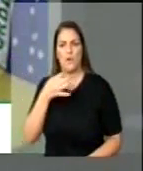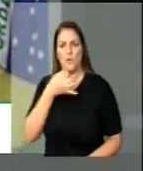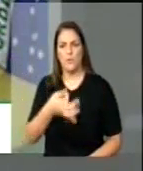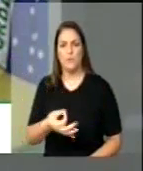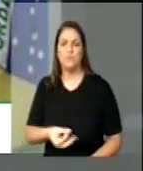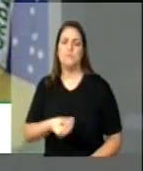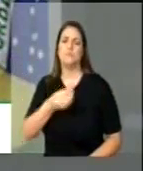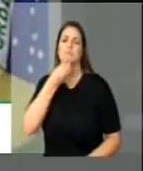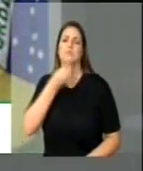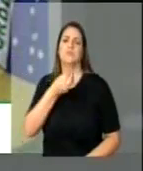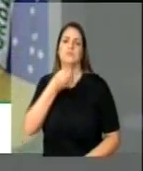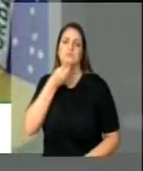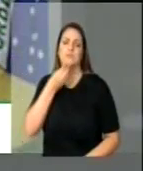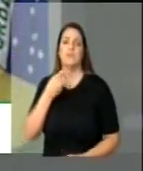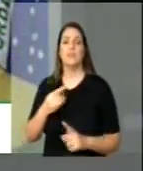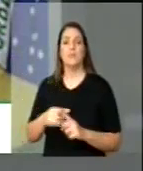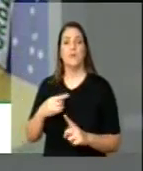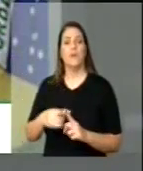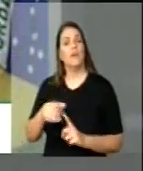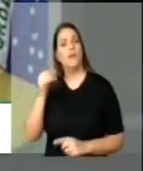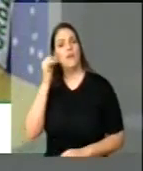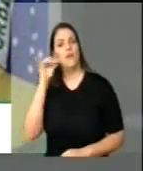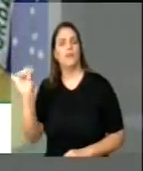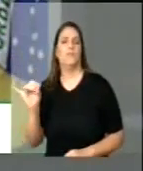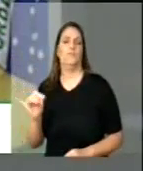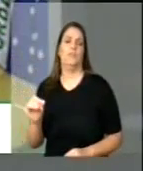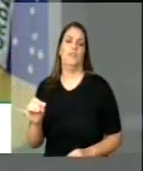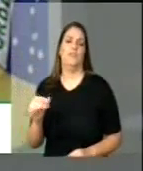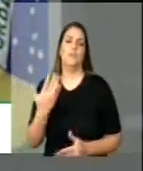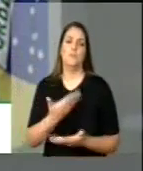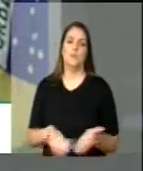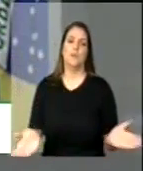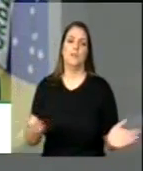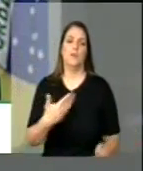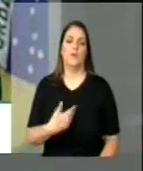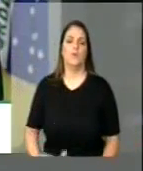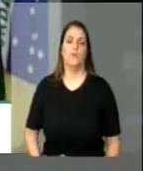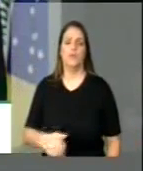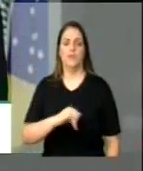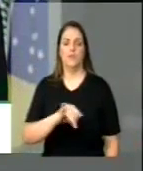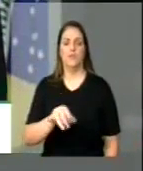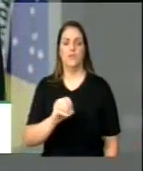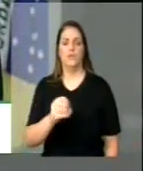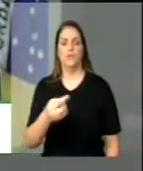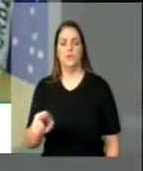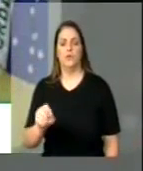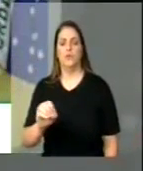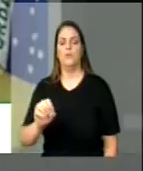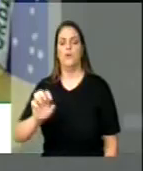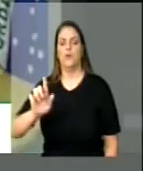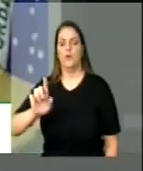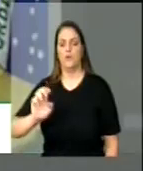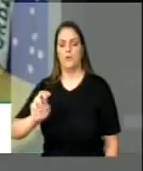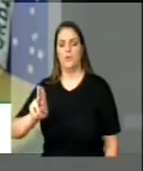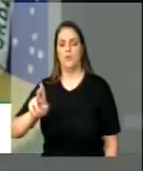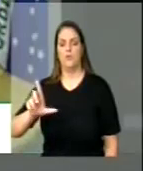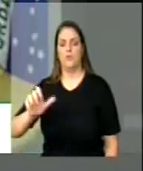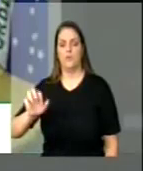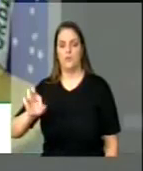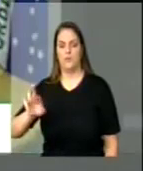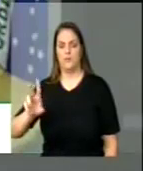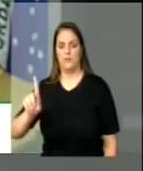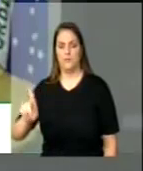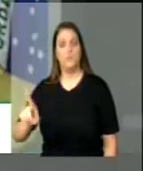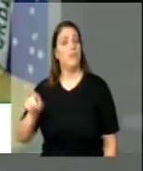deteriorasse a ponto de levar à queda do governo João Goulart, ao qual, aliás, ele também serviu exercendo o cargo